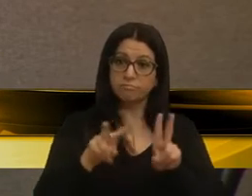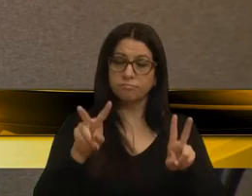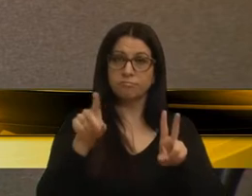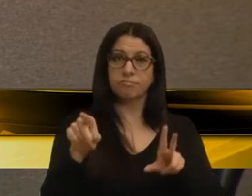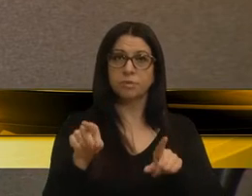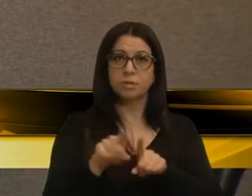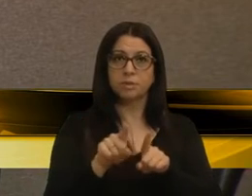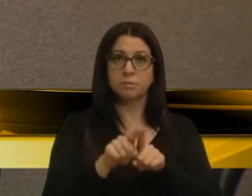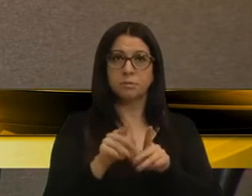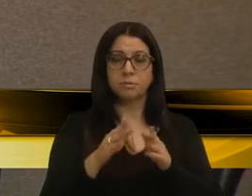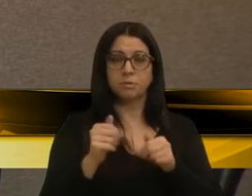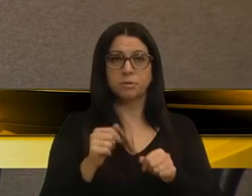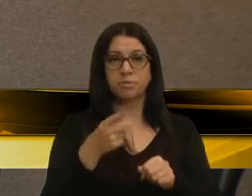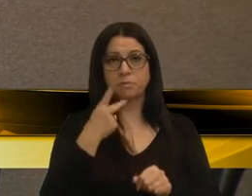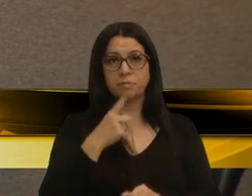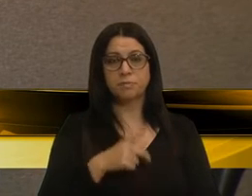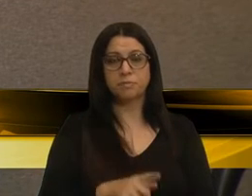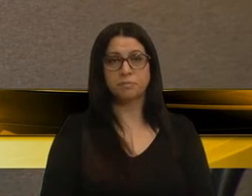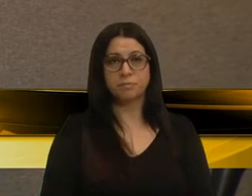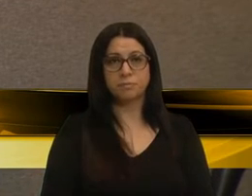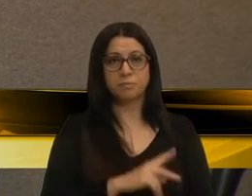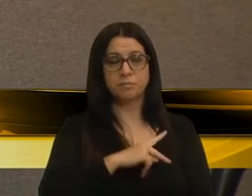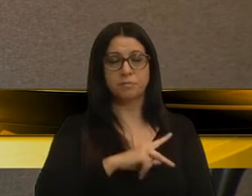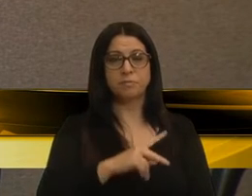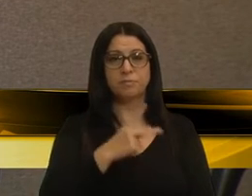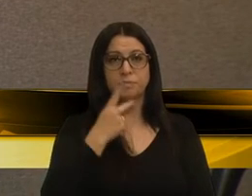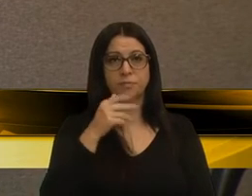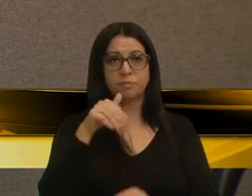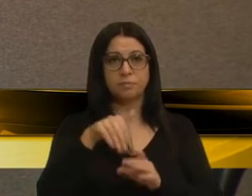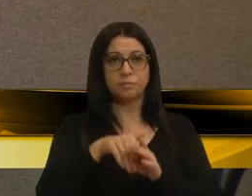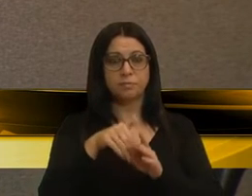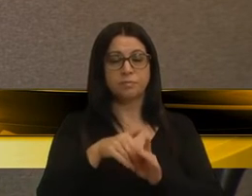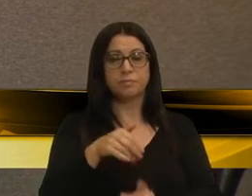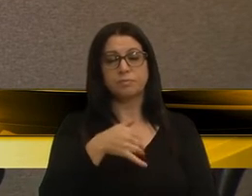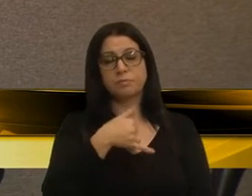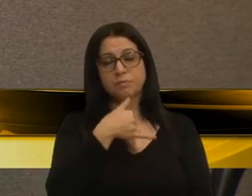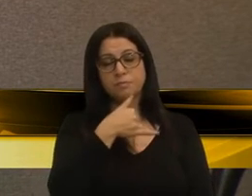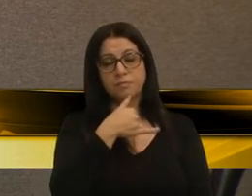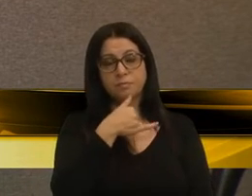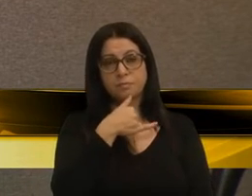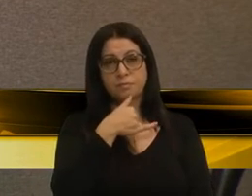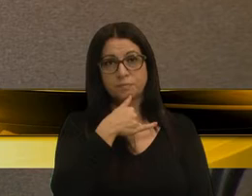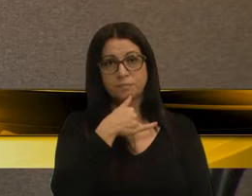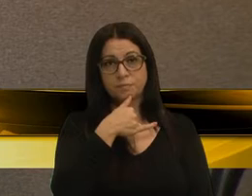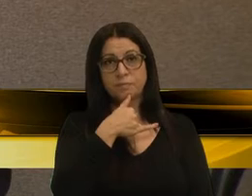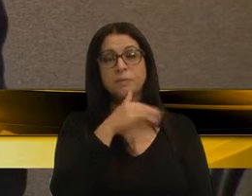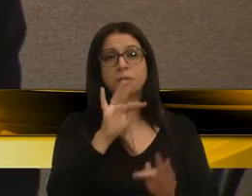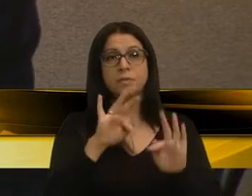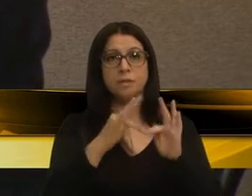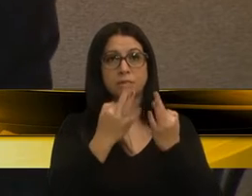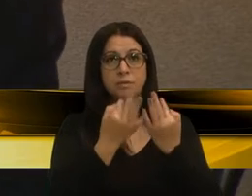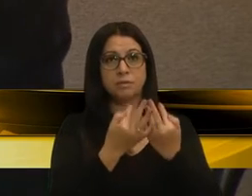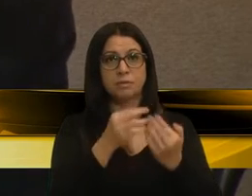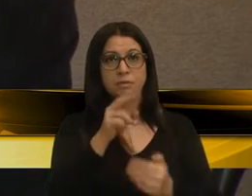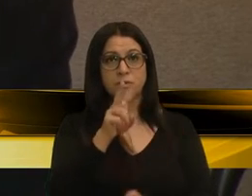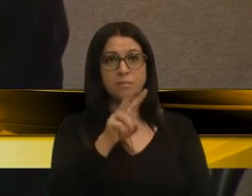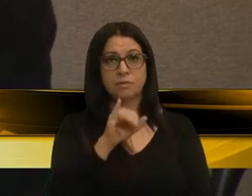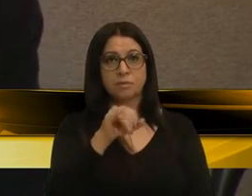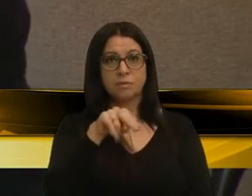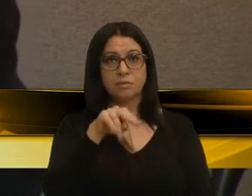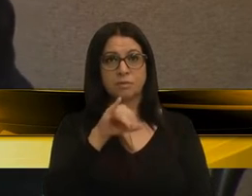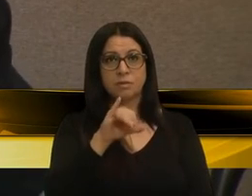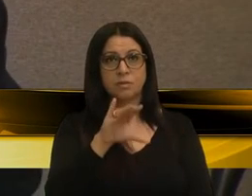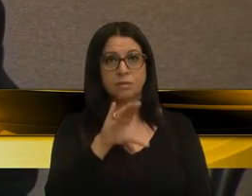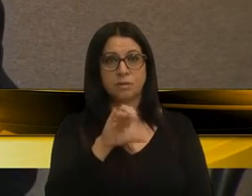eu também pedi a palavra, senhor presidente, para proferir um voto de pesar com muita tristeza aos familiares de Vinícius